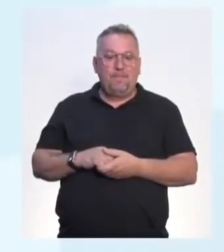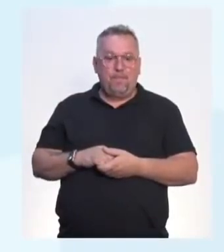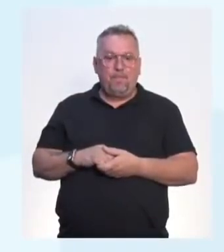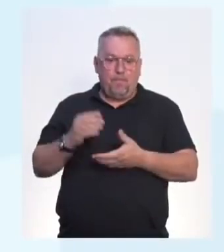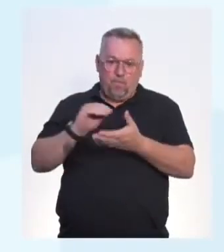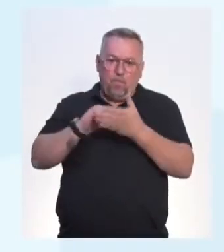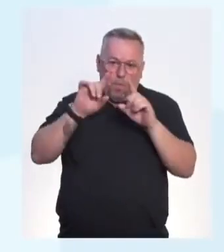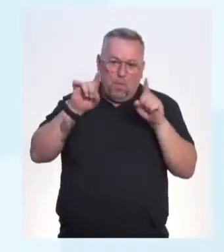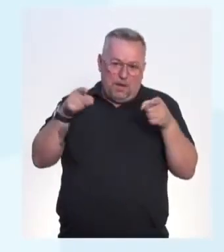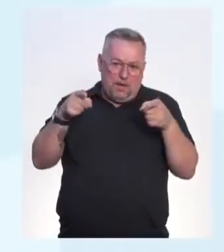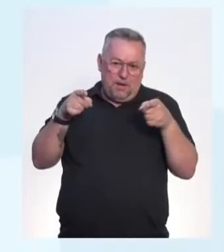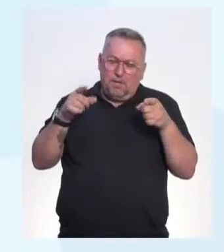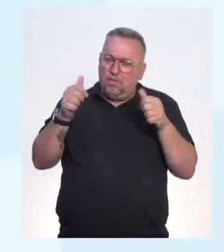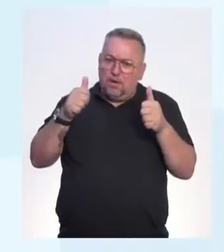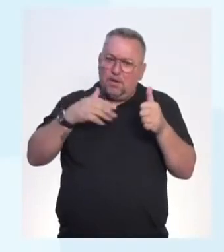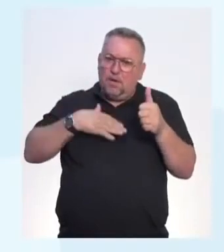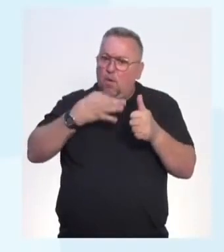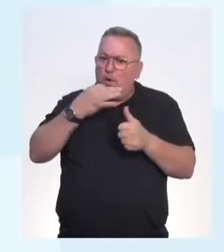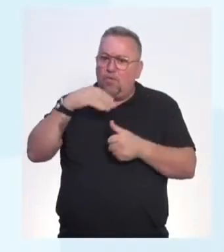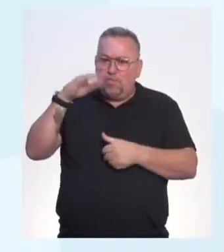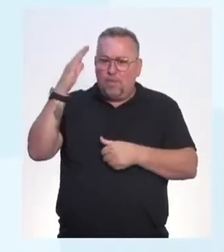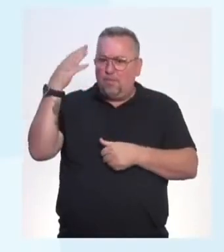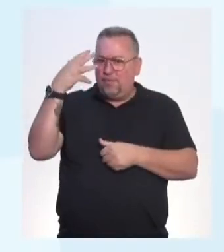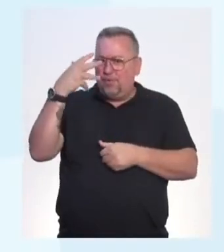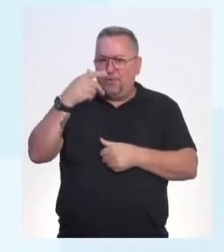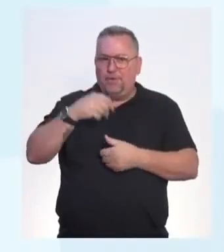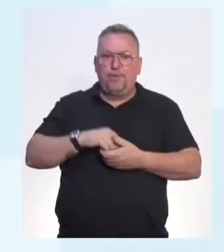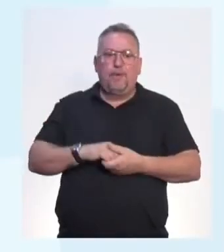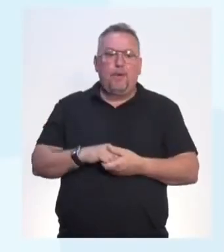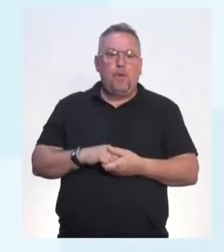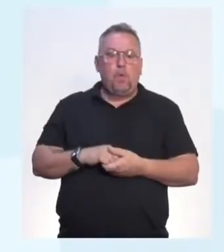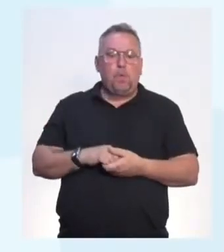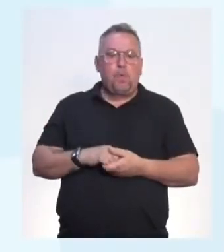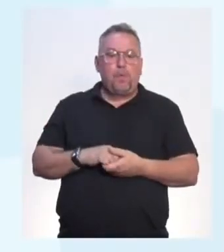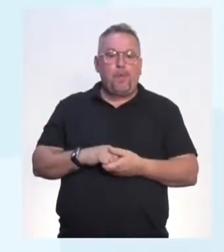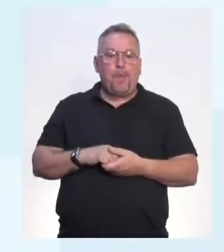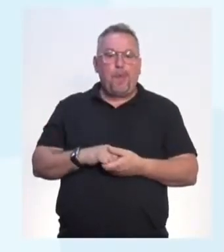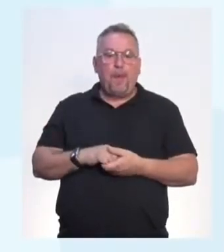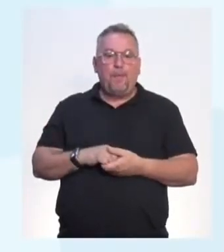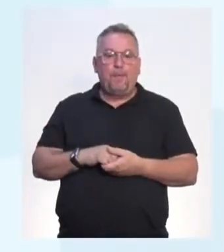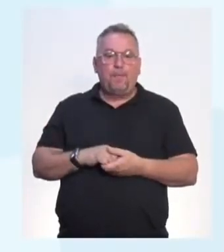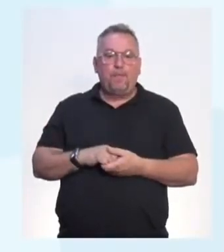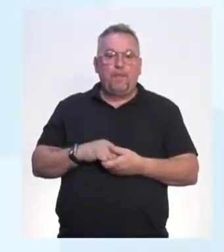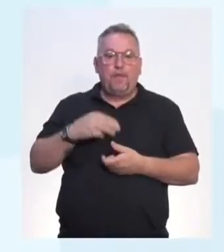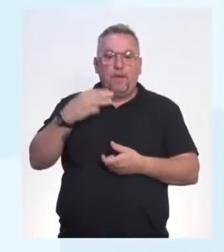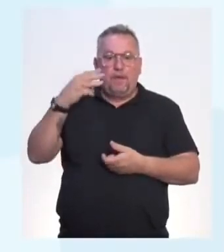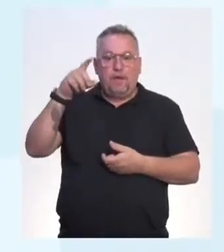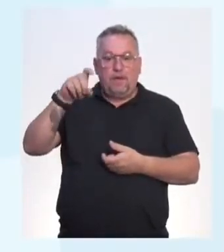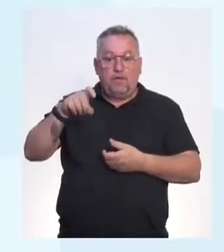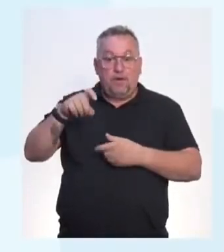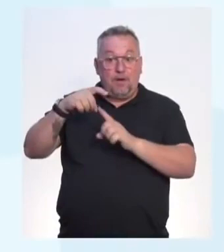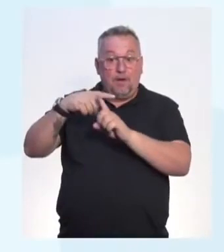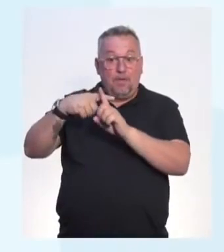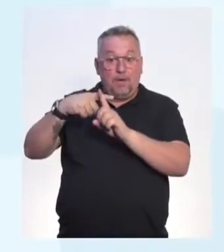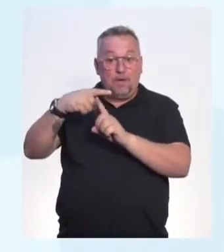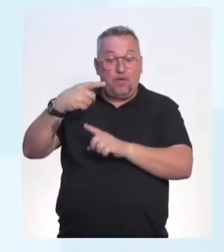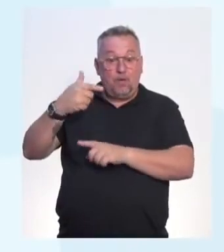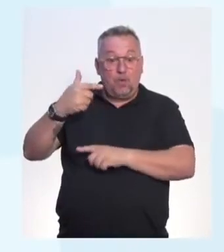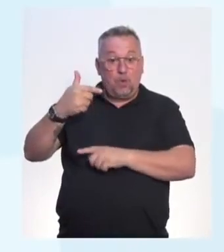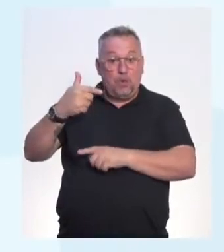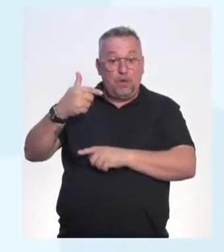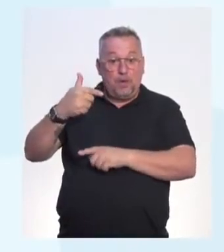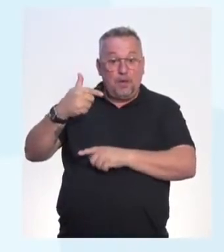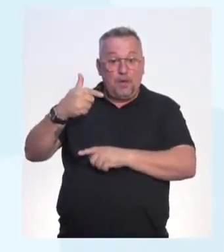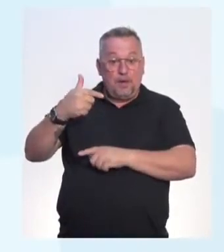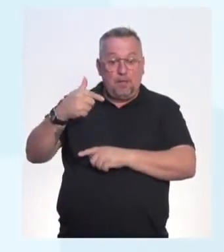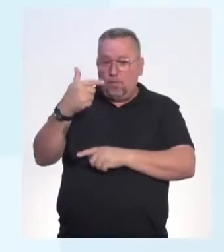colocar entre parênteses, tá, pessoal? Porque eu acho mais bonitinho. Qual que é o segundo lado? 3x mais 12. Lembrando que não tem uma